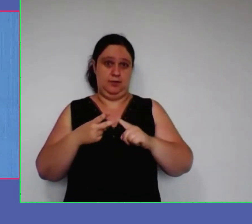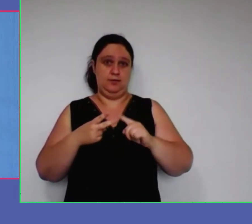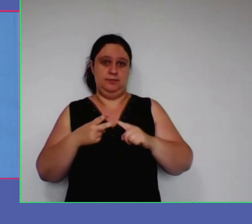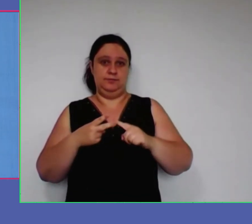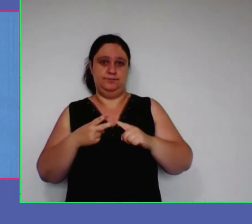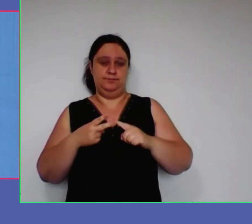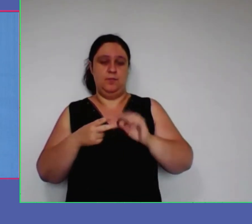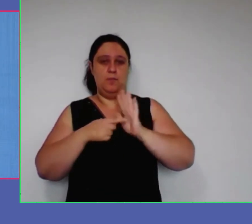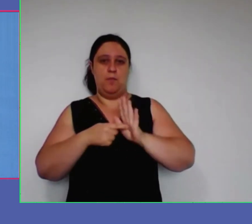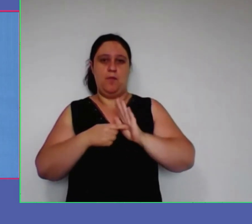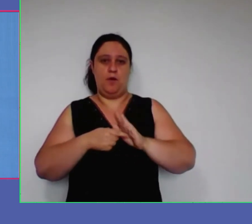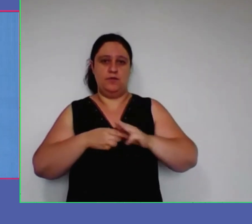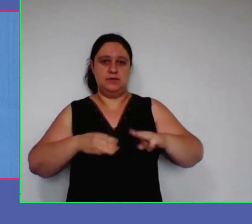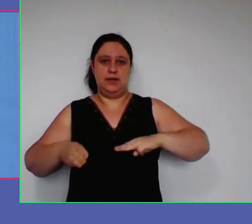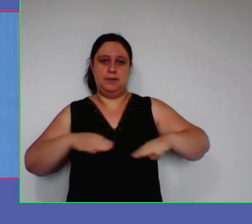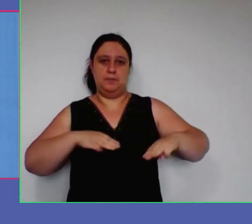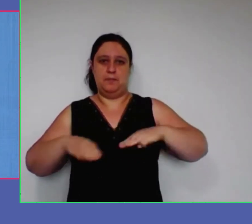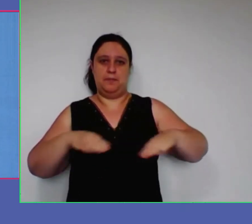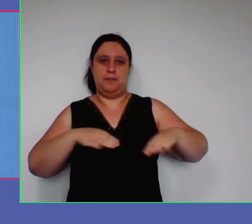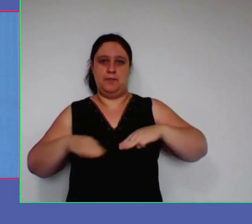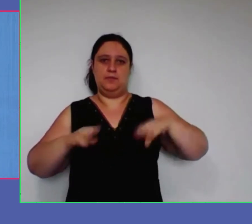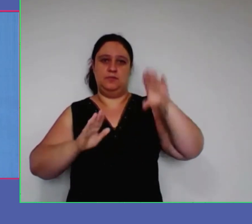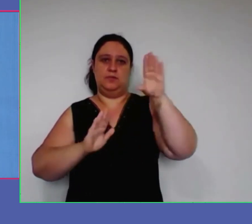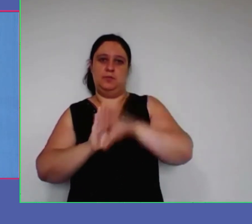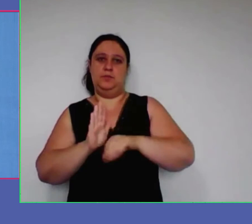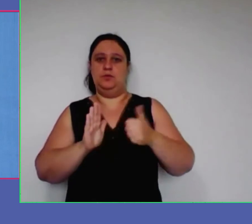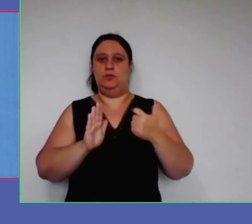12, 18.